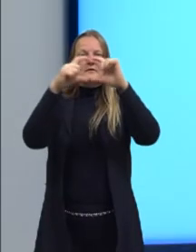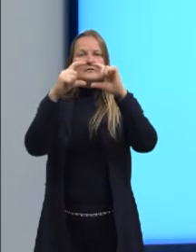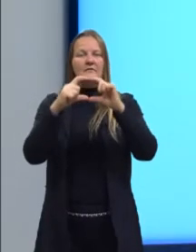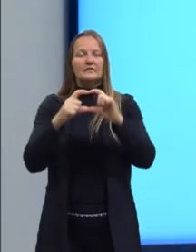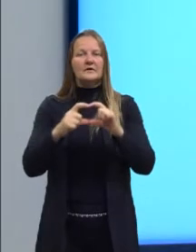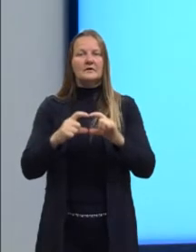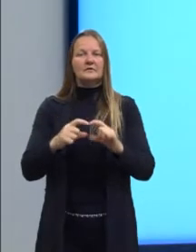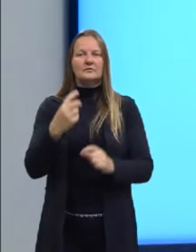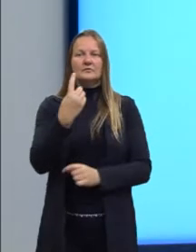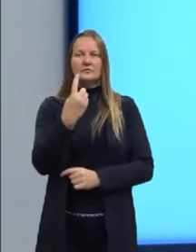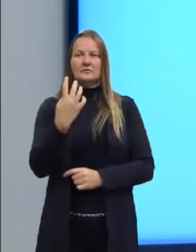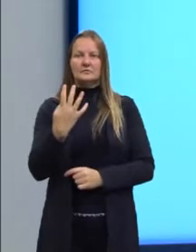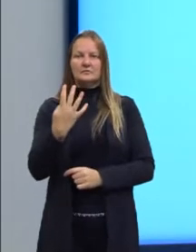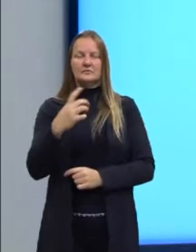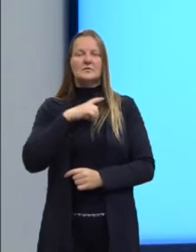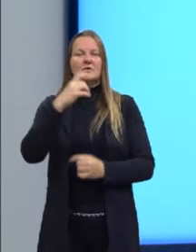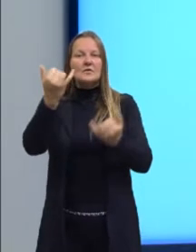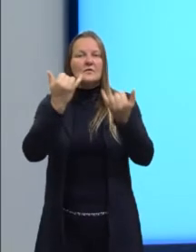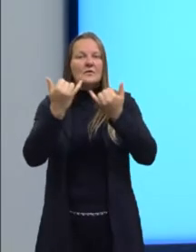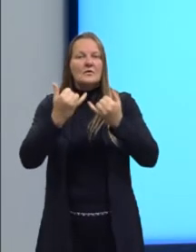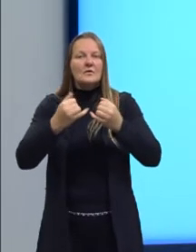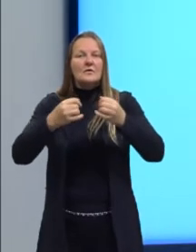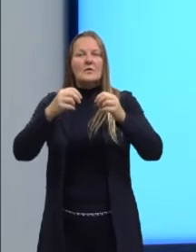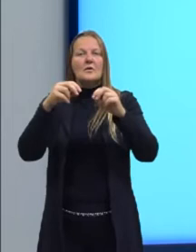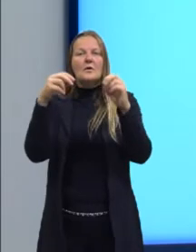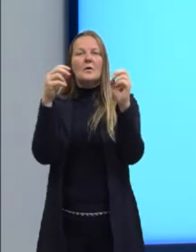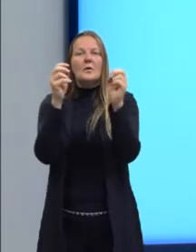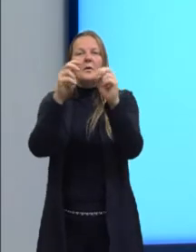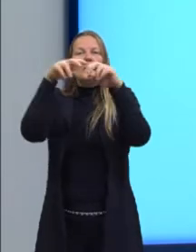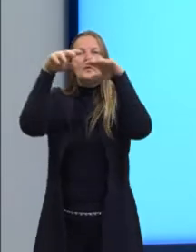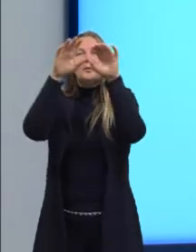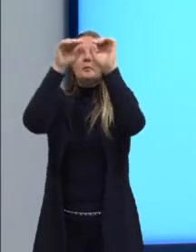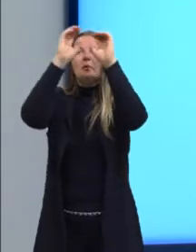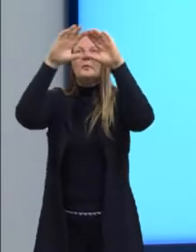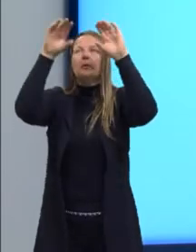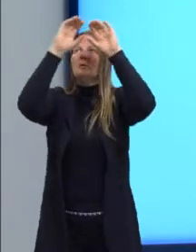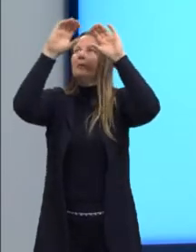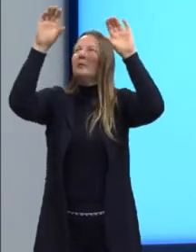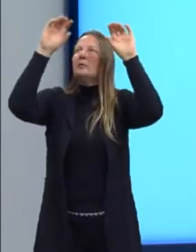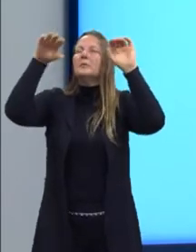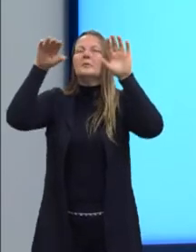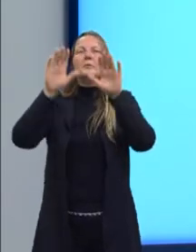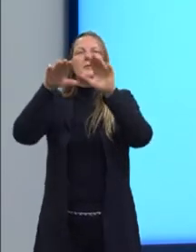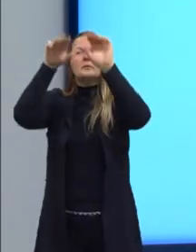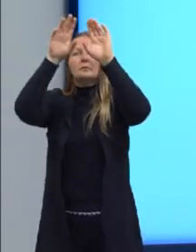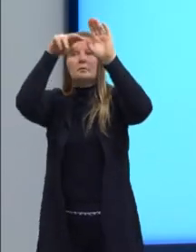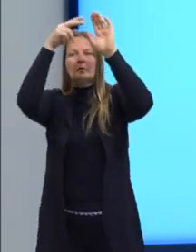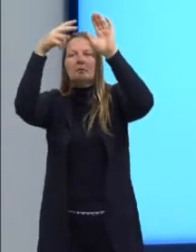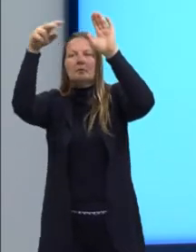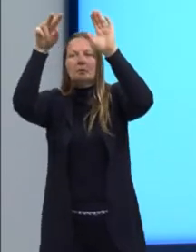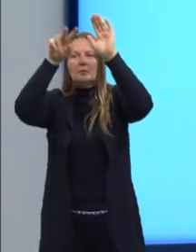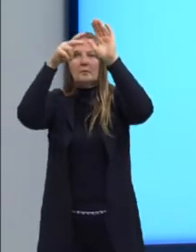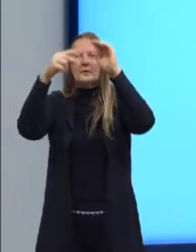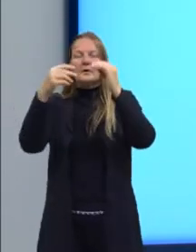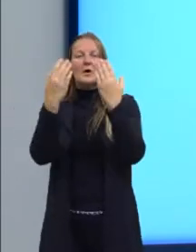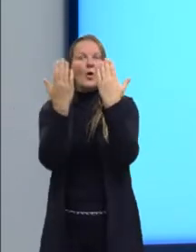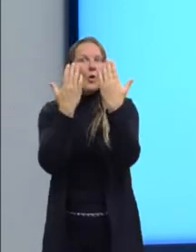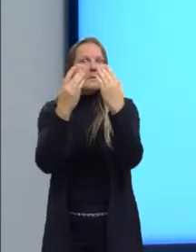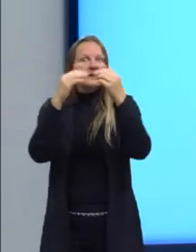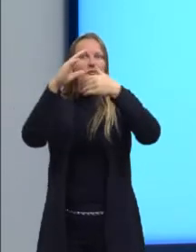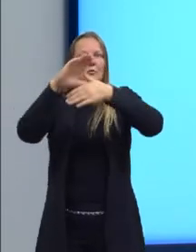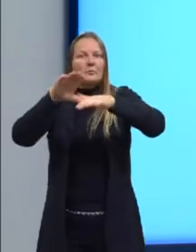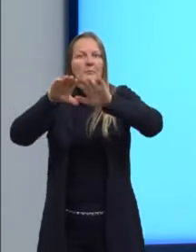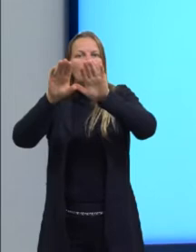14 quando ele diz e flutuou no céu como se fosse um como se fosse um pássaro e